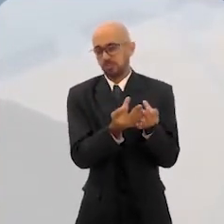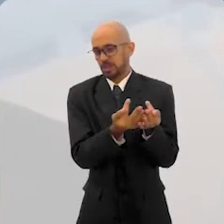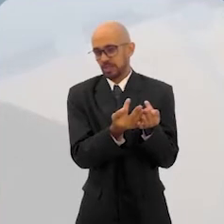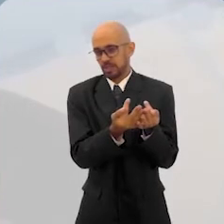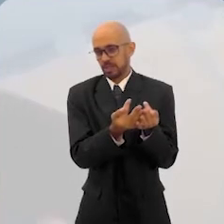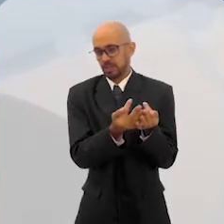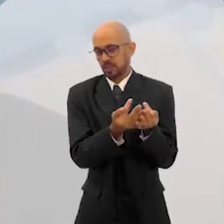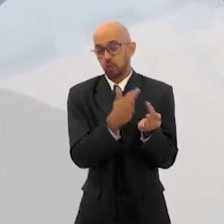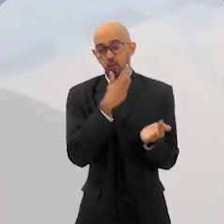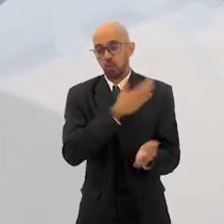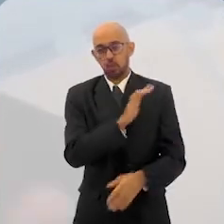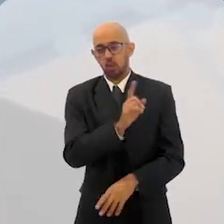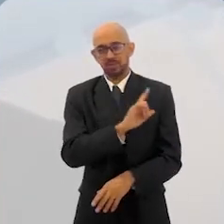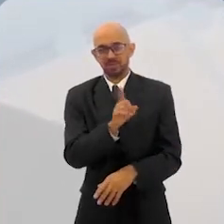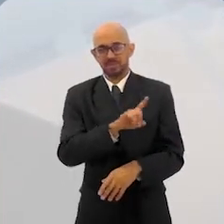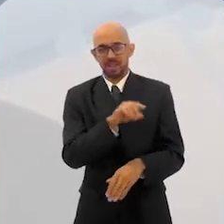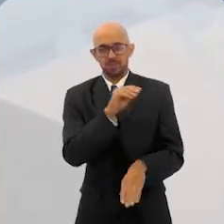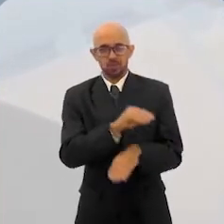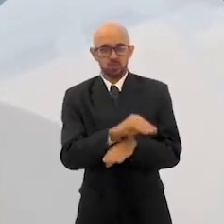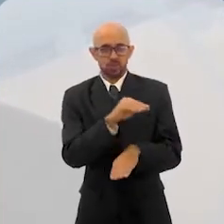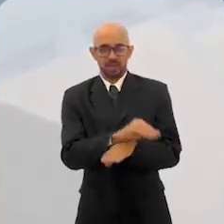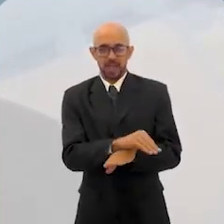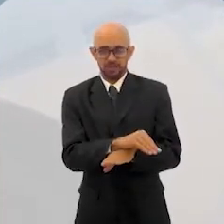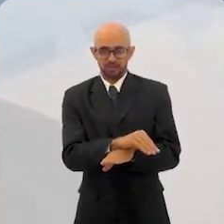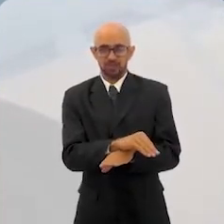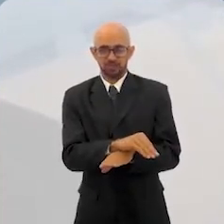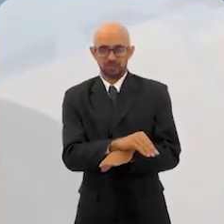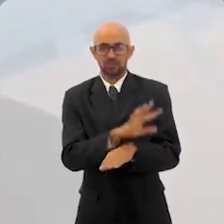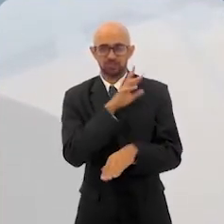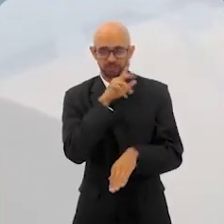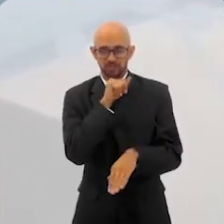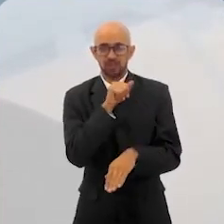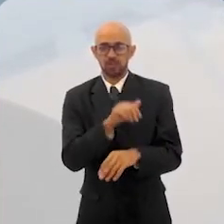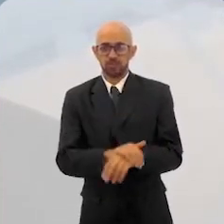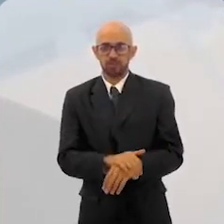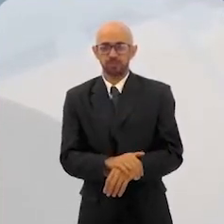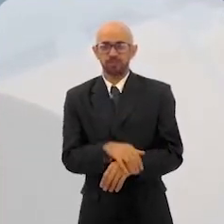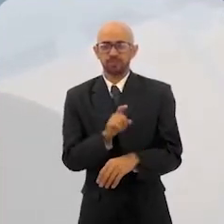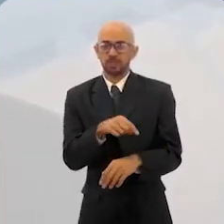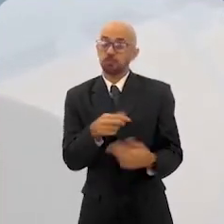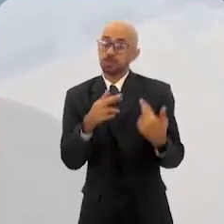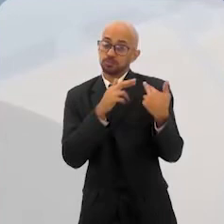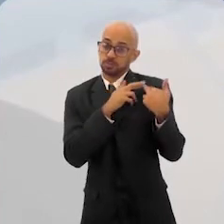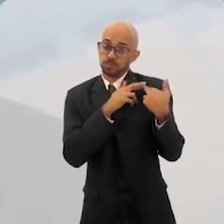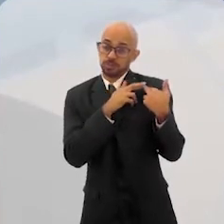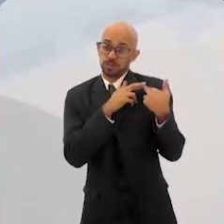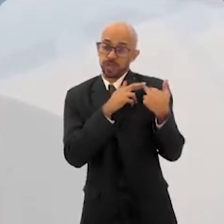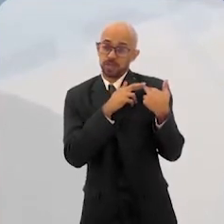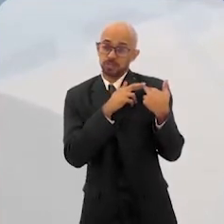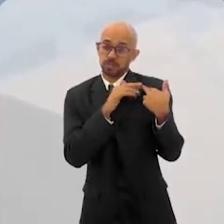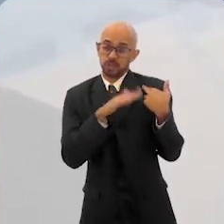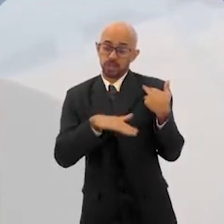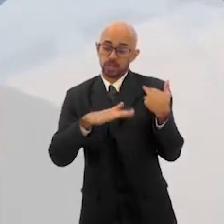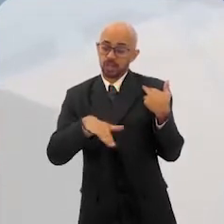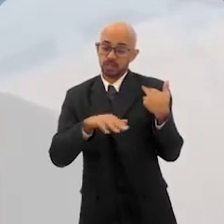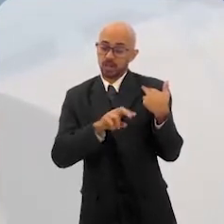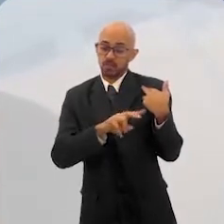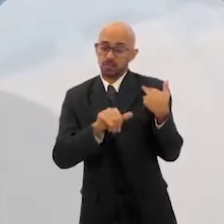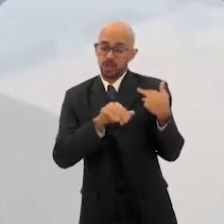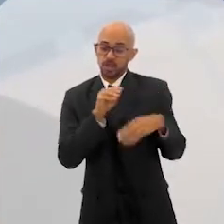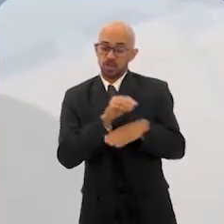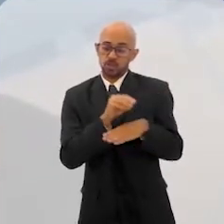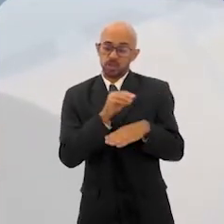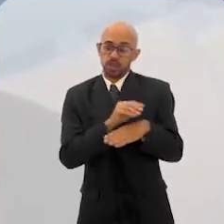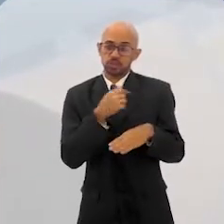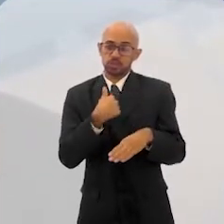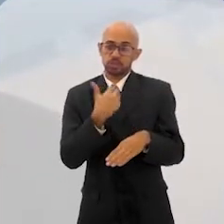pais, eles eram avessos a essa coisa do cuidado, né? No sentido de, é uma responsabilidade que a criança não vai tomar conta e a